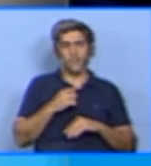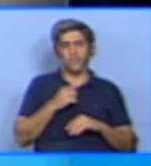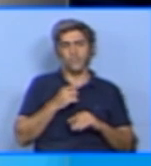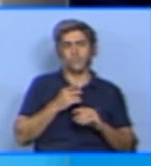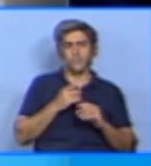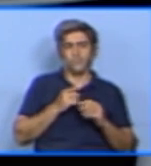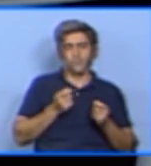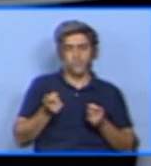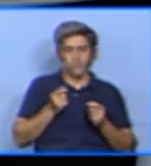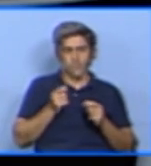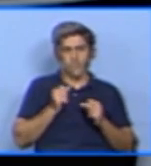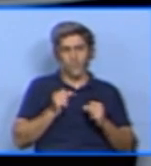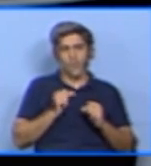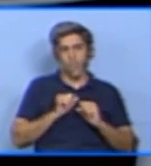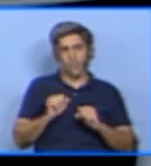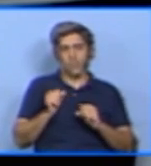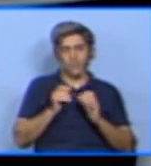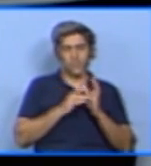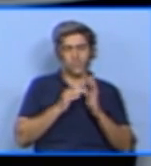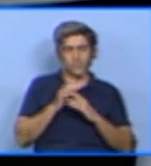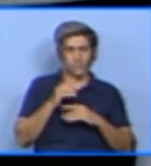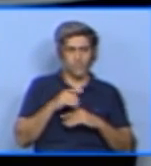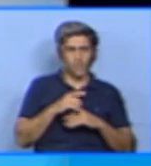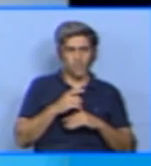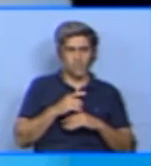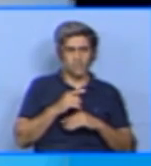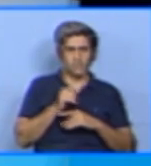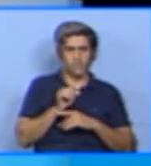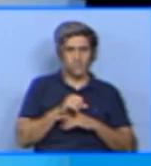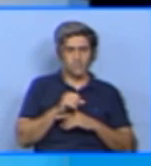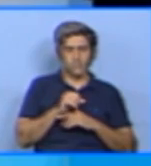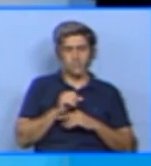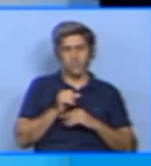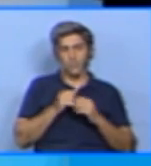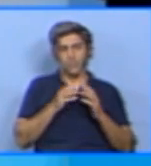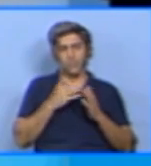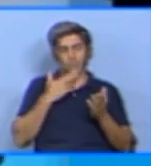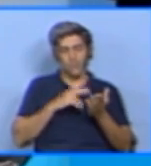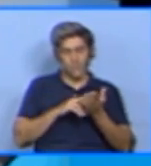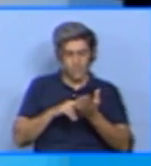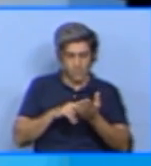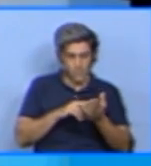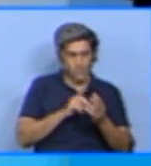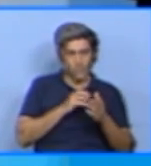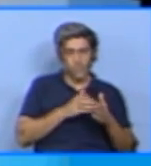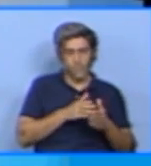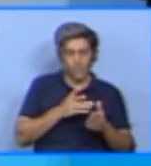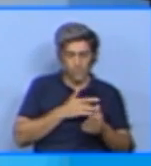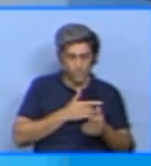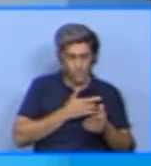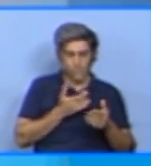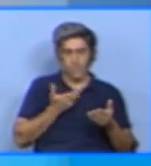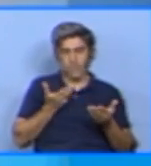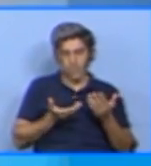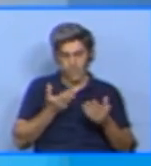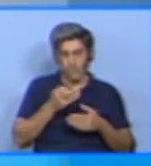desordem a alguma força anticristã? Sim, no sentido de todas as realidades que não orientam para o amor e para o